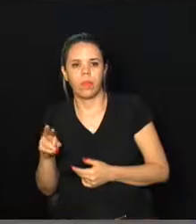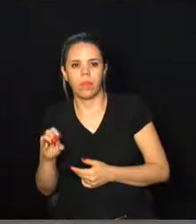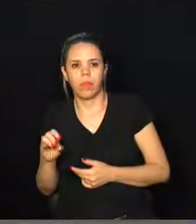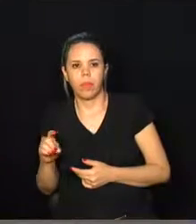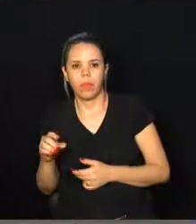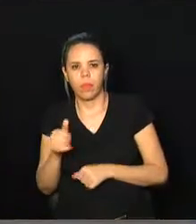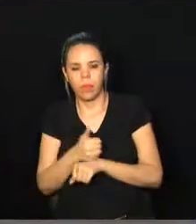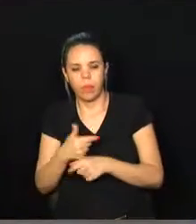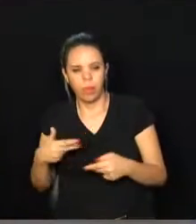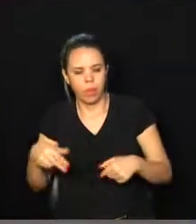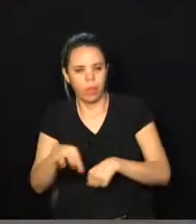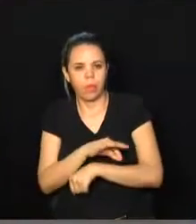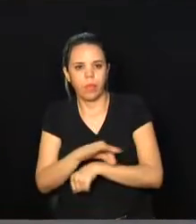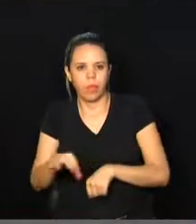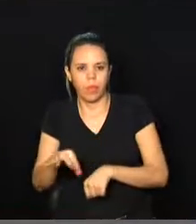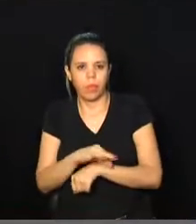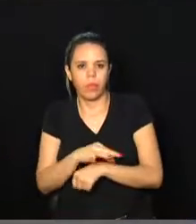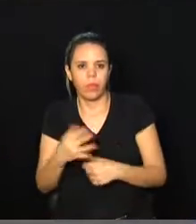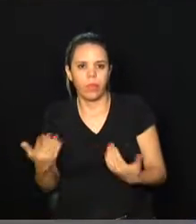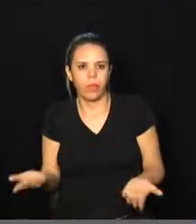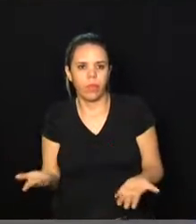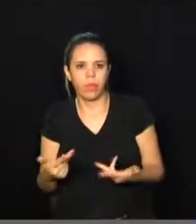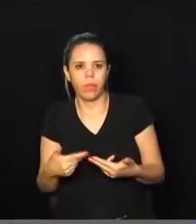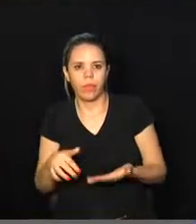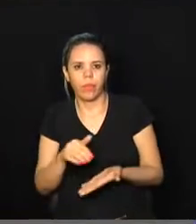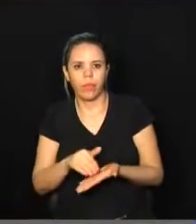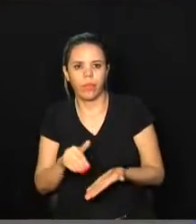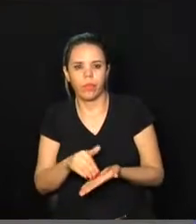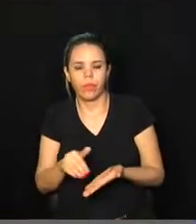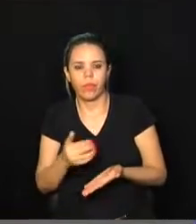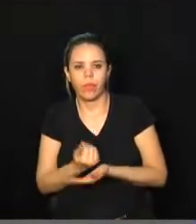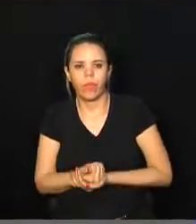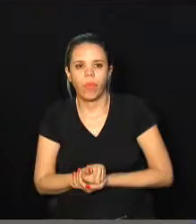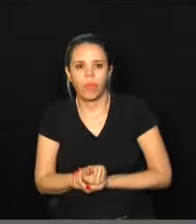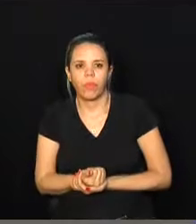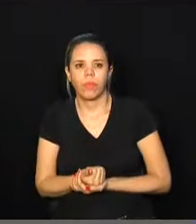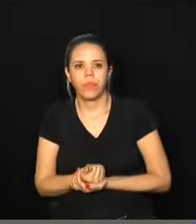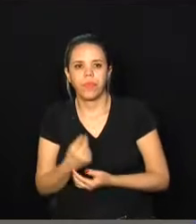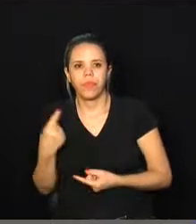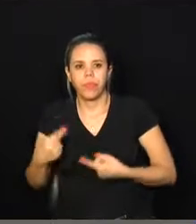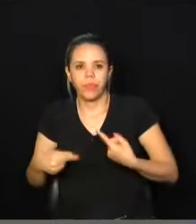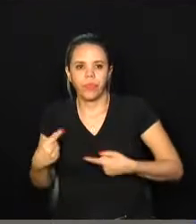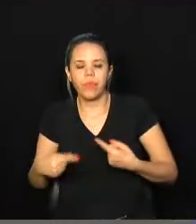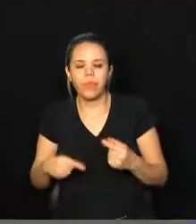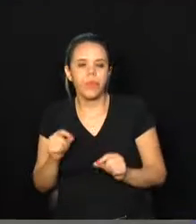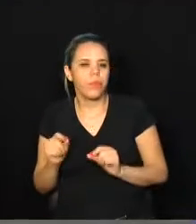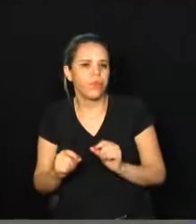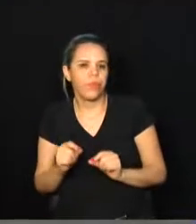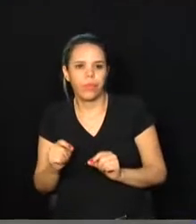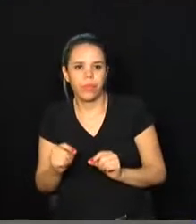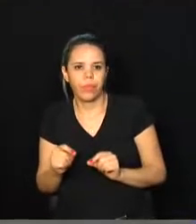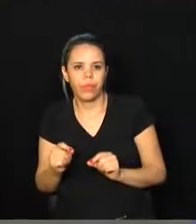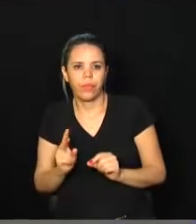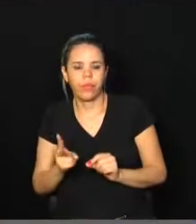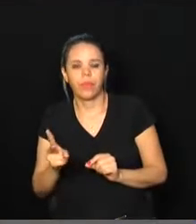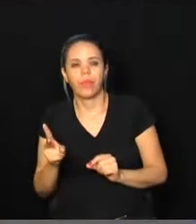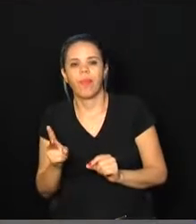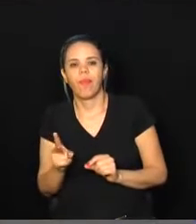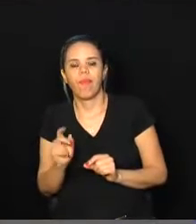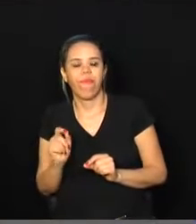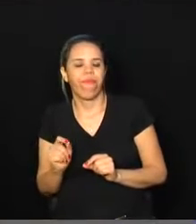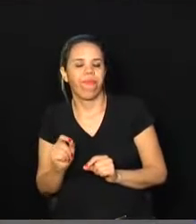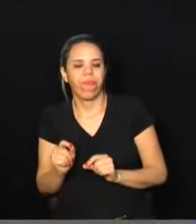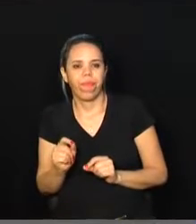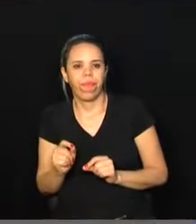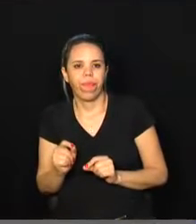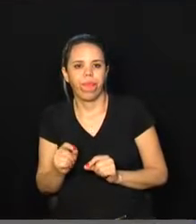área, enfim, outras entidades aí, de várias secretarias, para discutir de forma permanente